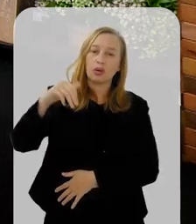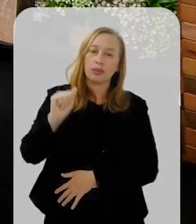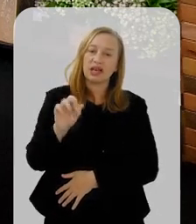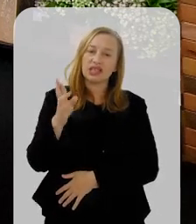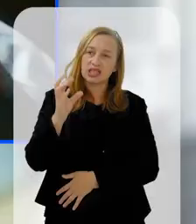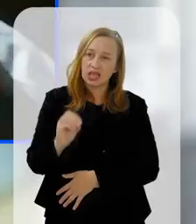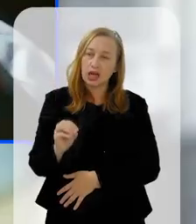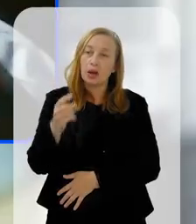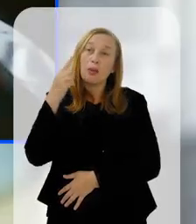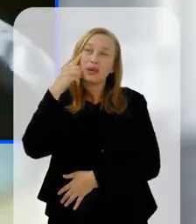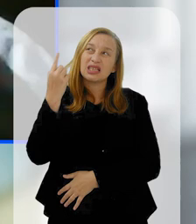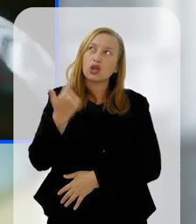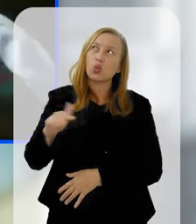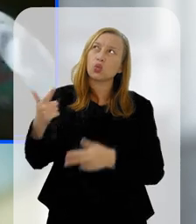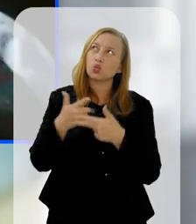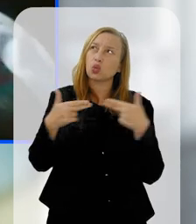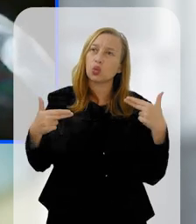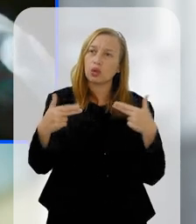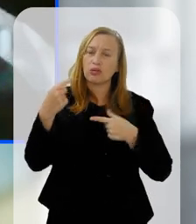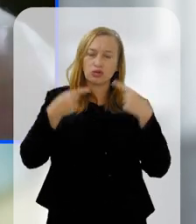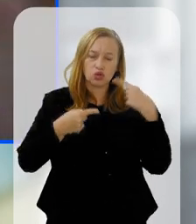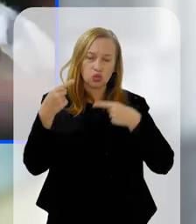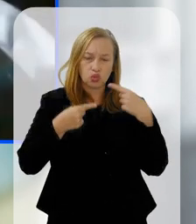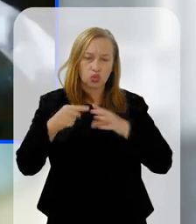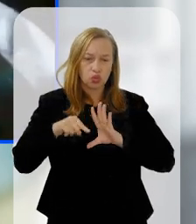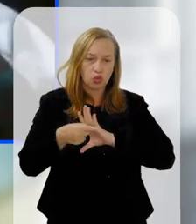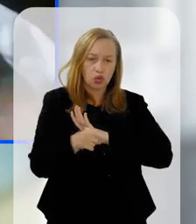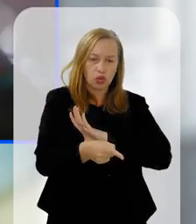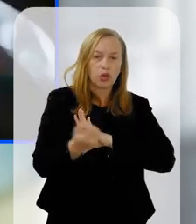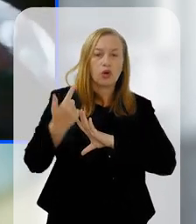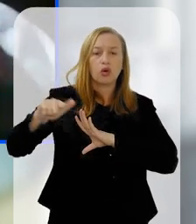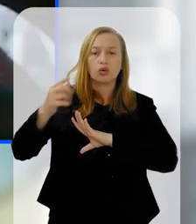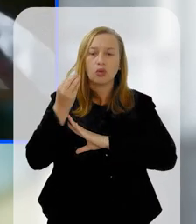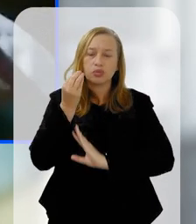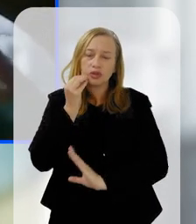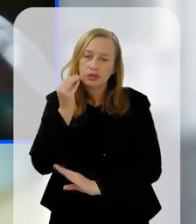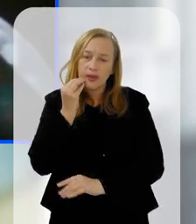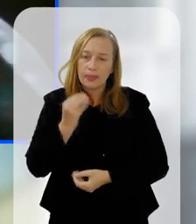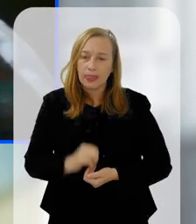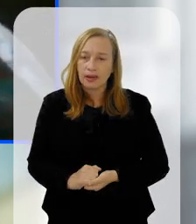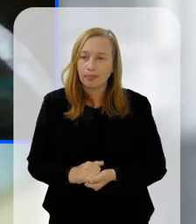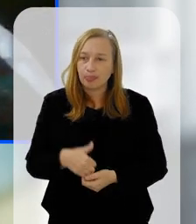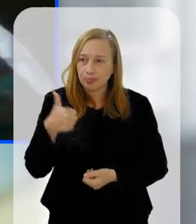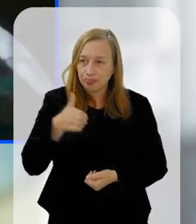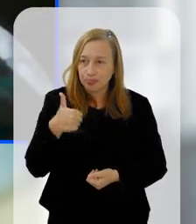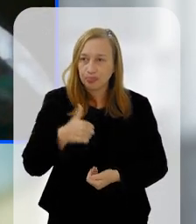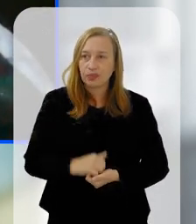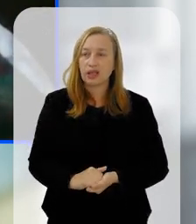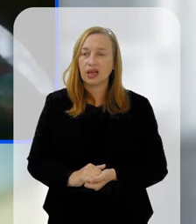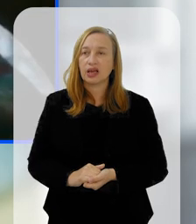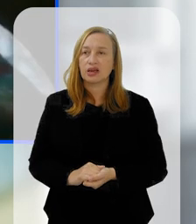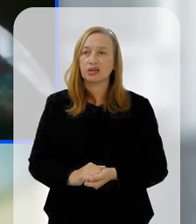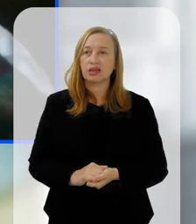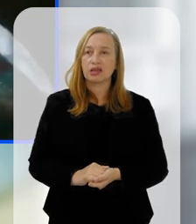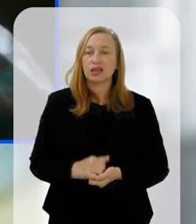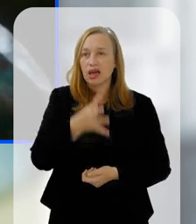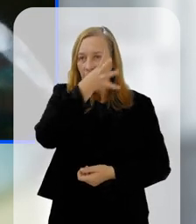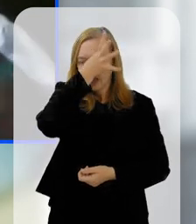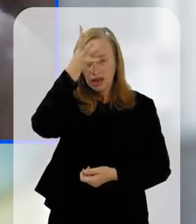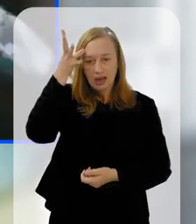Marcelo Dutra e pensei em outras coisas para trazer o debate, a gente Claro. aprofunda em outra oportunidade.